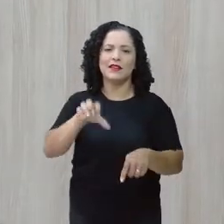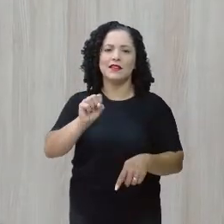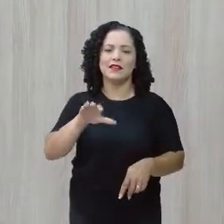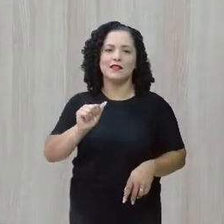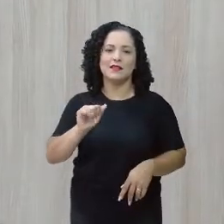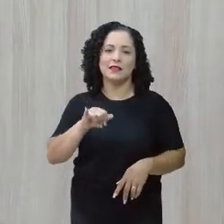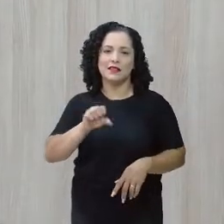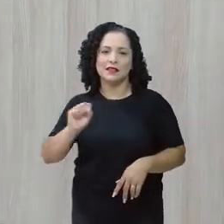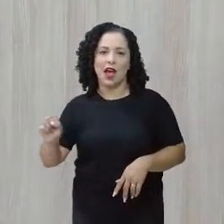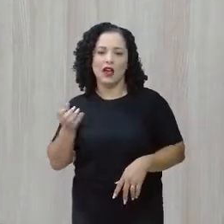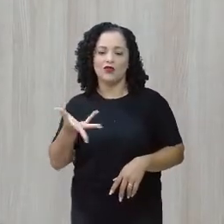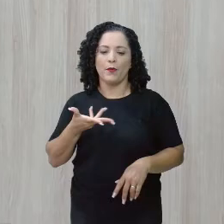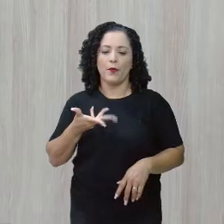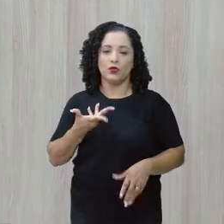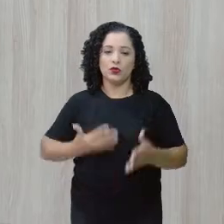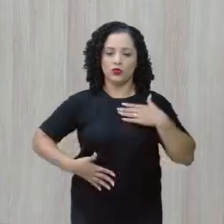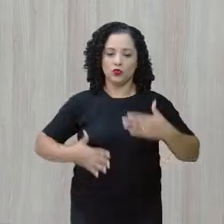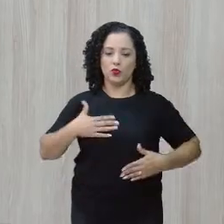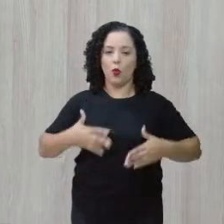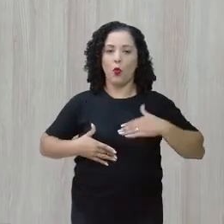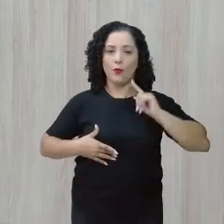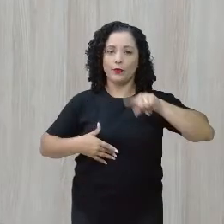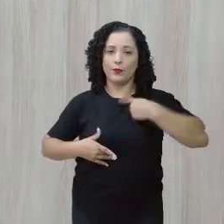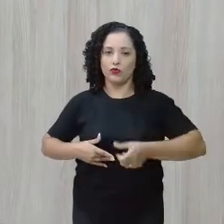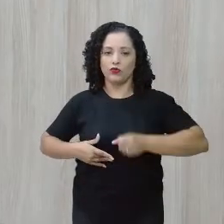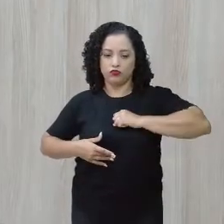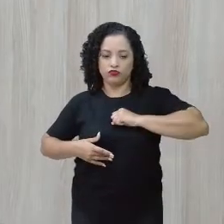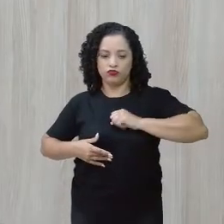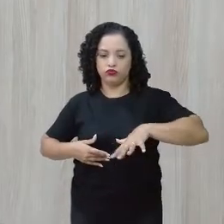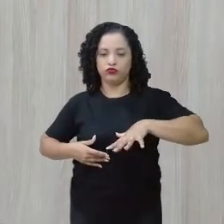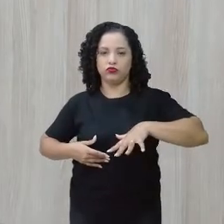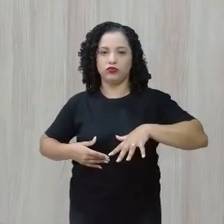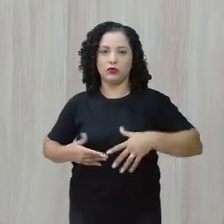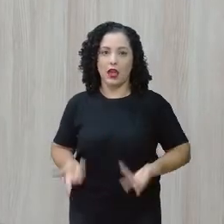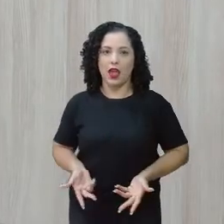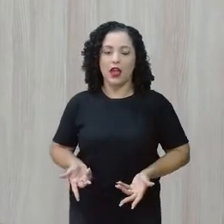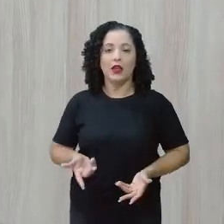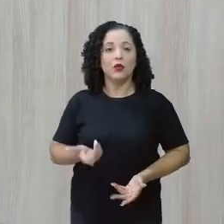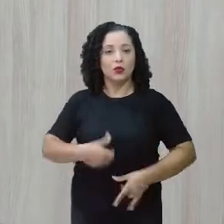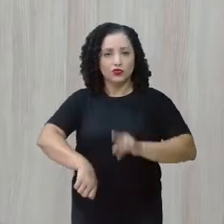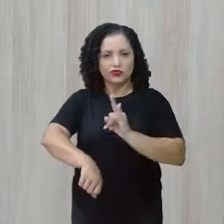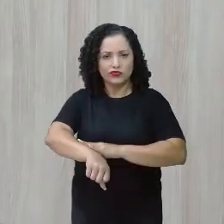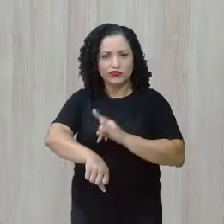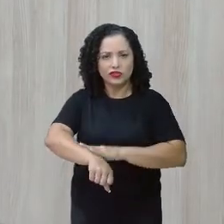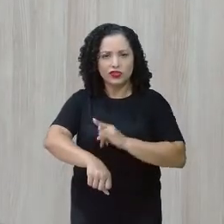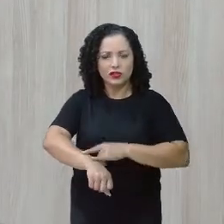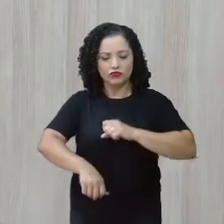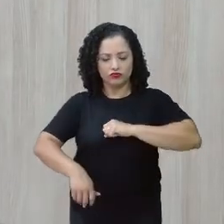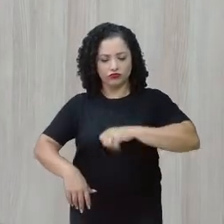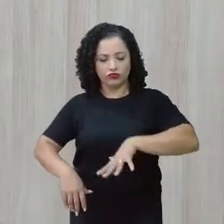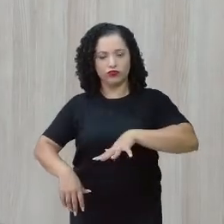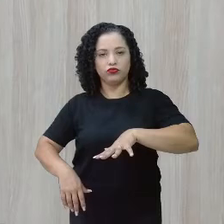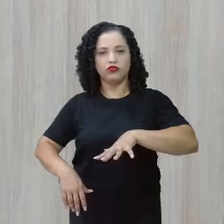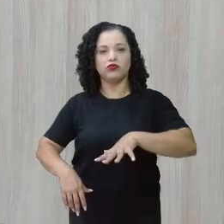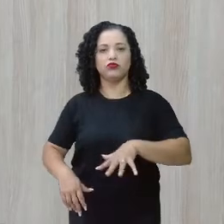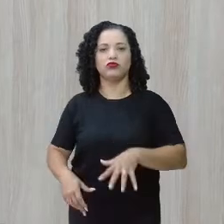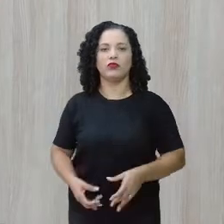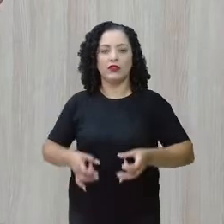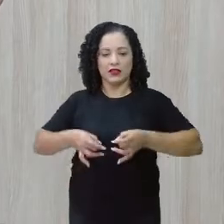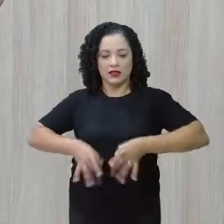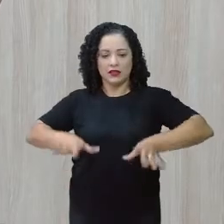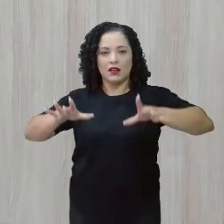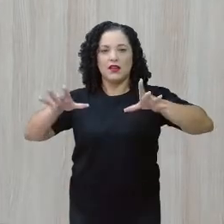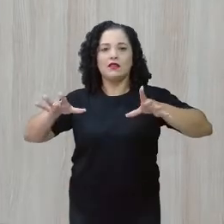foram produzidos e que vão ser eliminados aí através do sistema urinário, que vai lá compor a nossa urina e vai